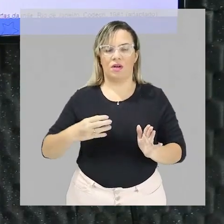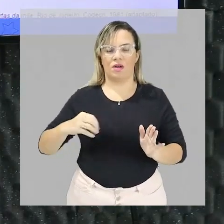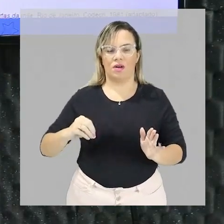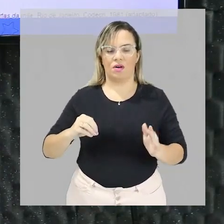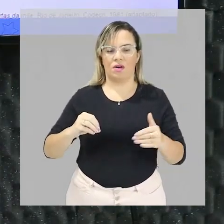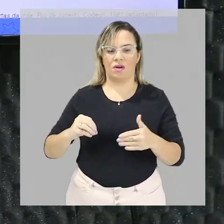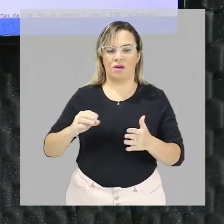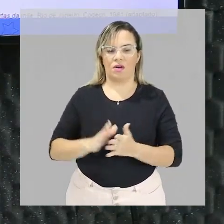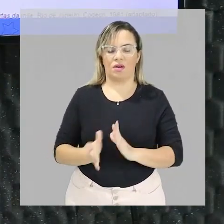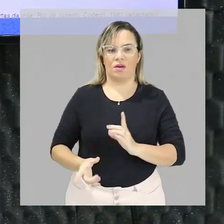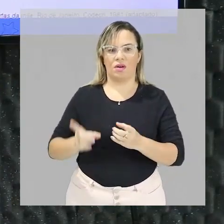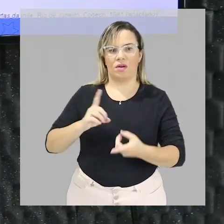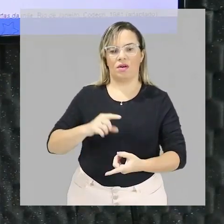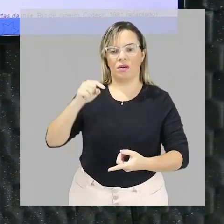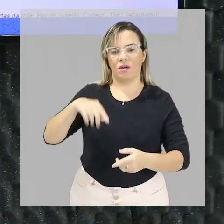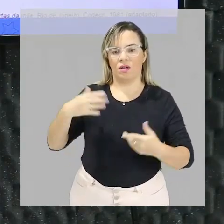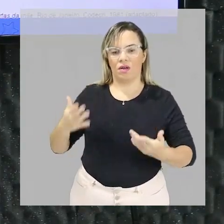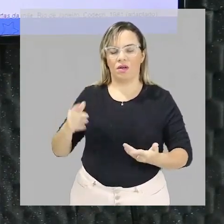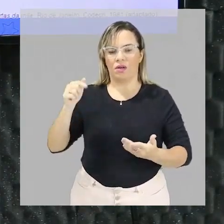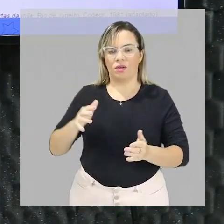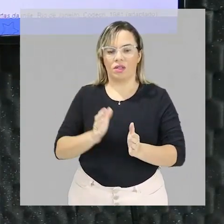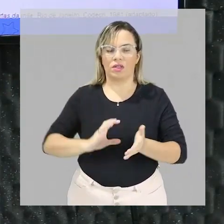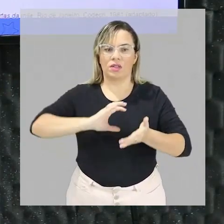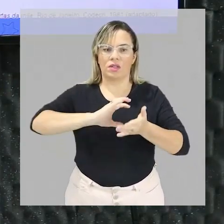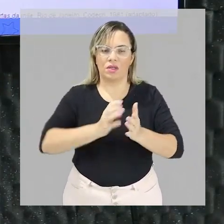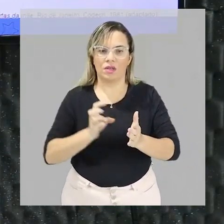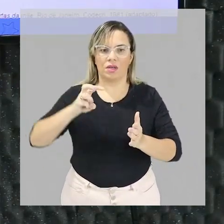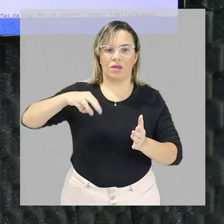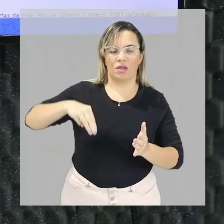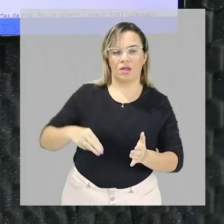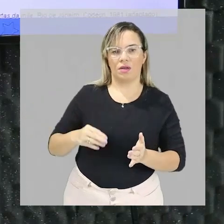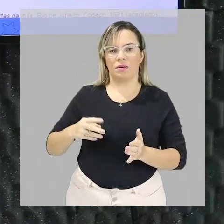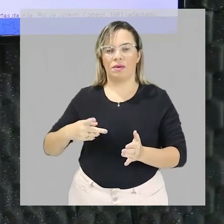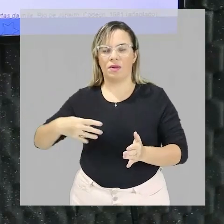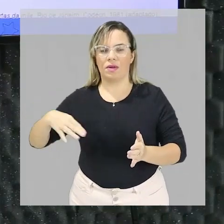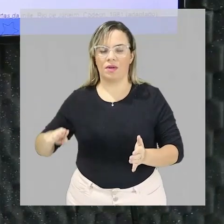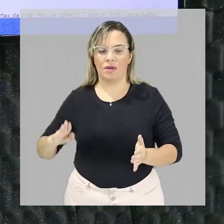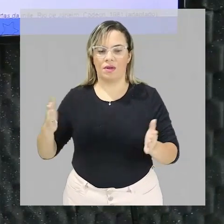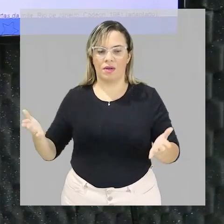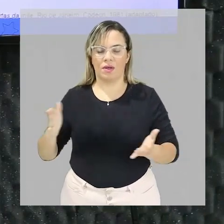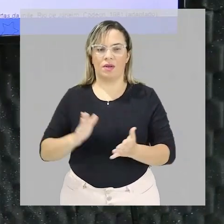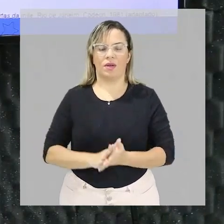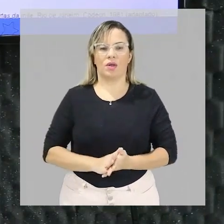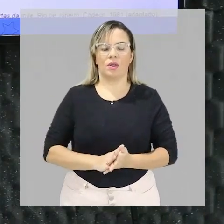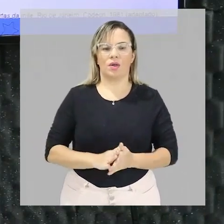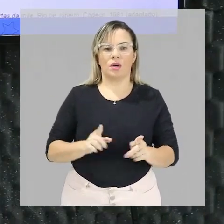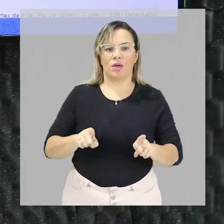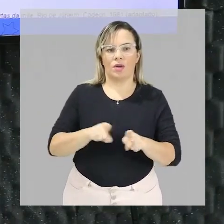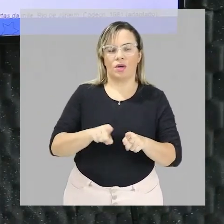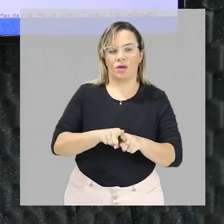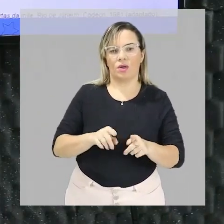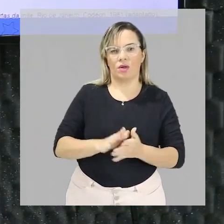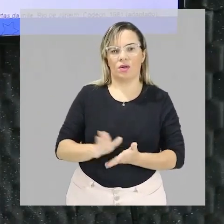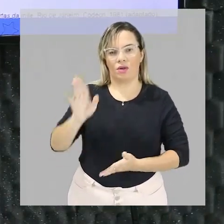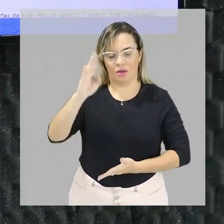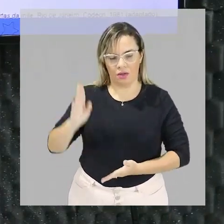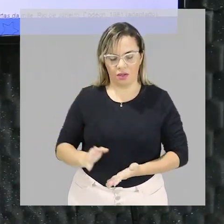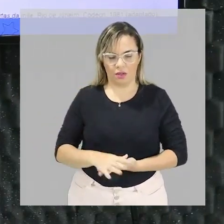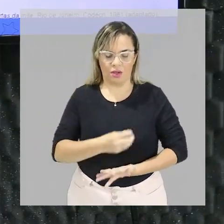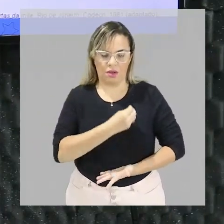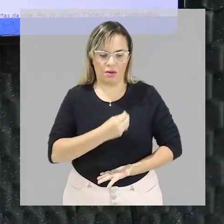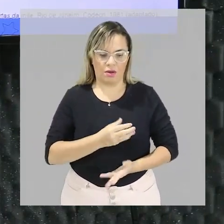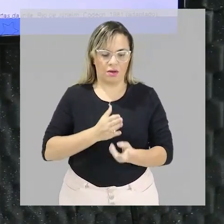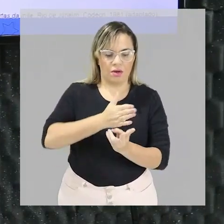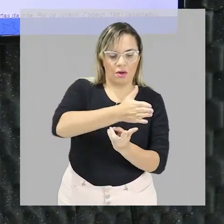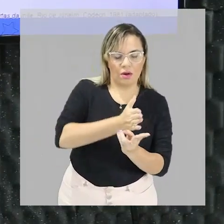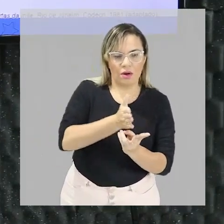partido de oposição, que na época era o MDB, porque o Brasil vivia ainda uma estrutura bipartidária, com a Arena, que era o partido político da